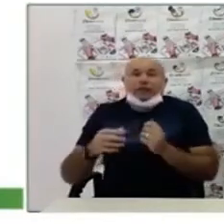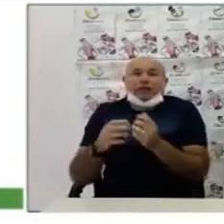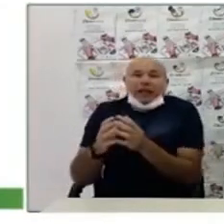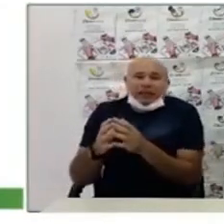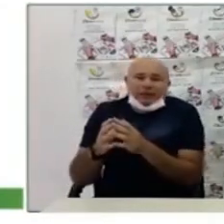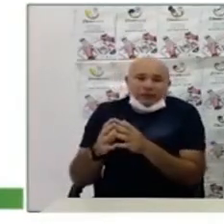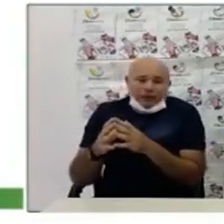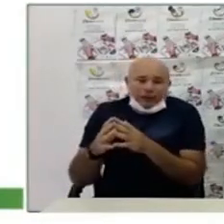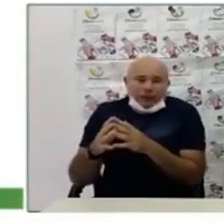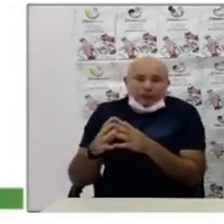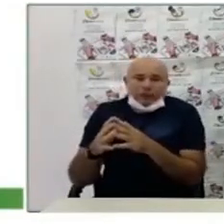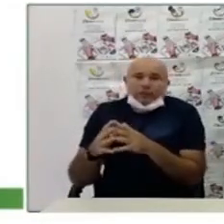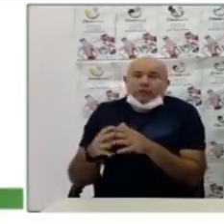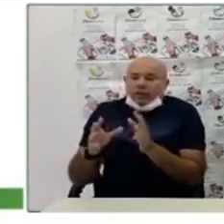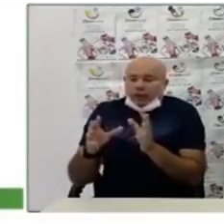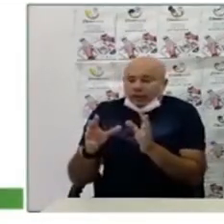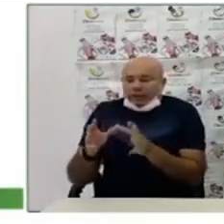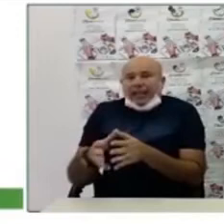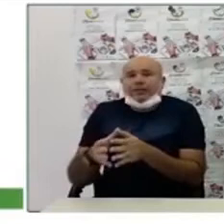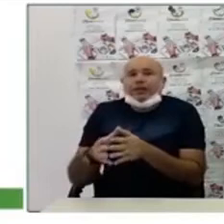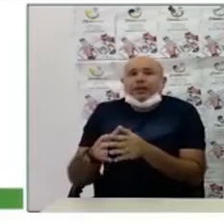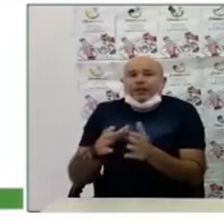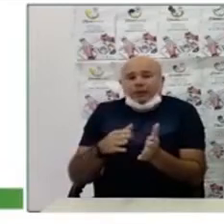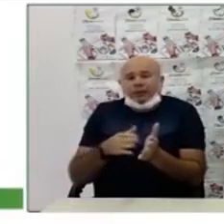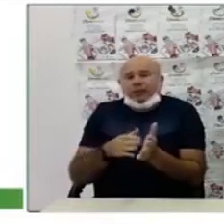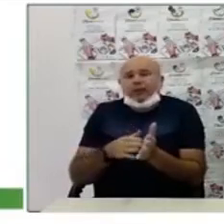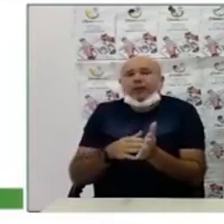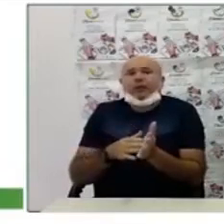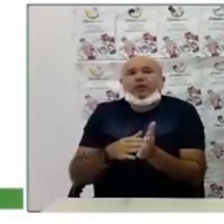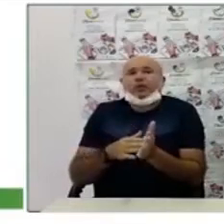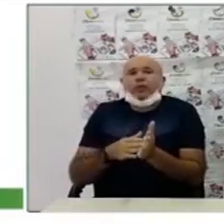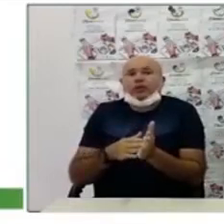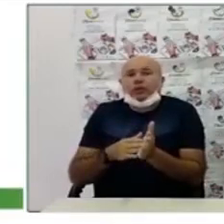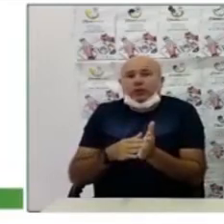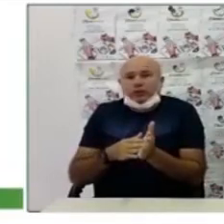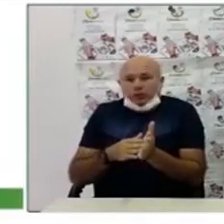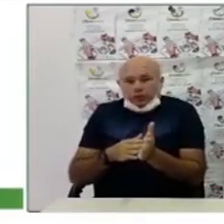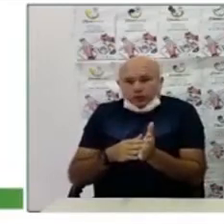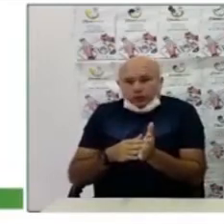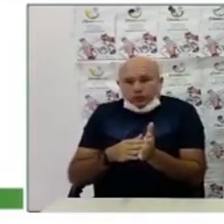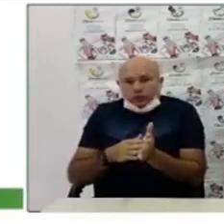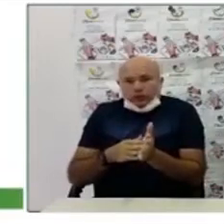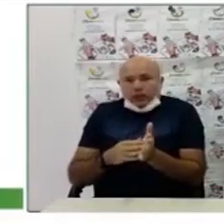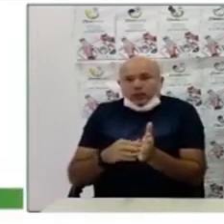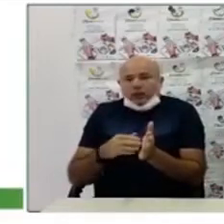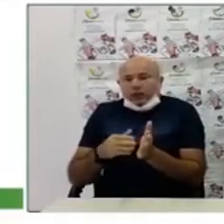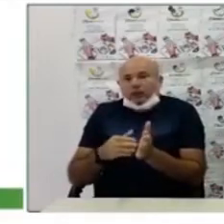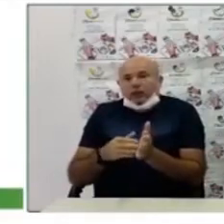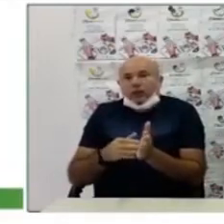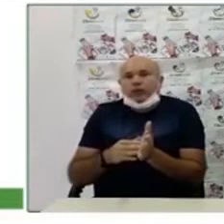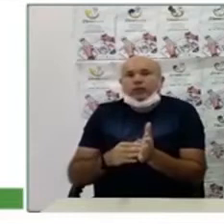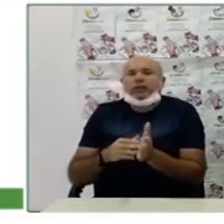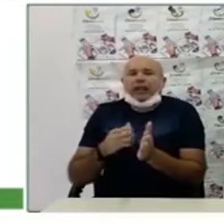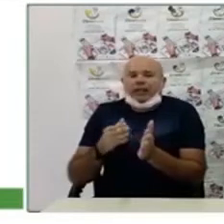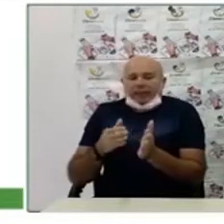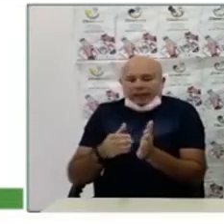sua vaga no final do ano, sabe que depois de Sommerfeld vem os números quânticos. E aí os números